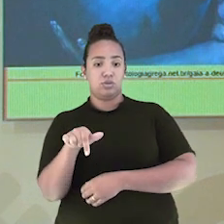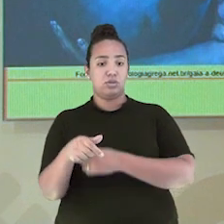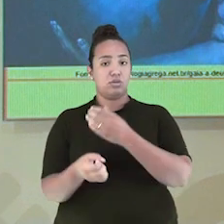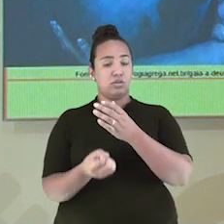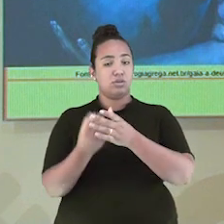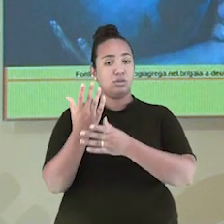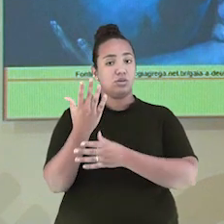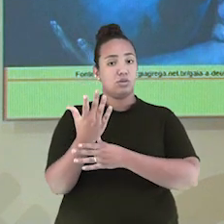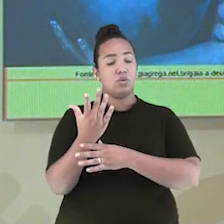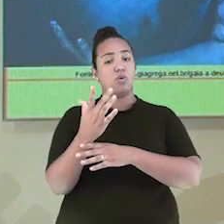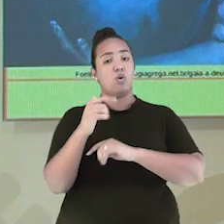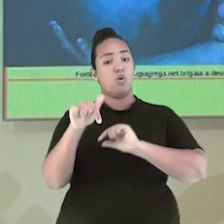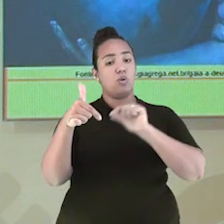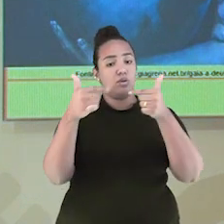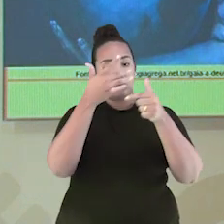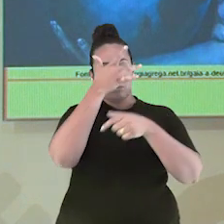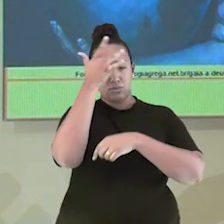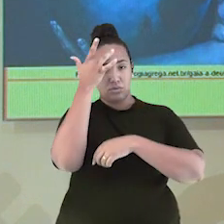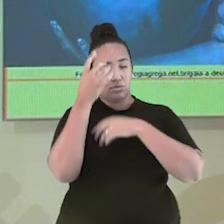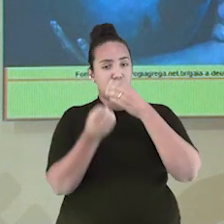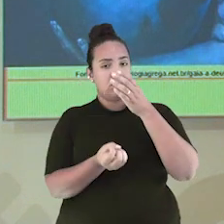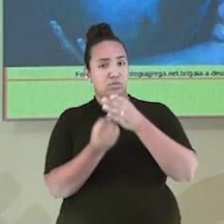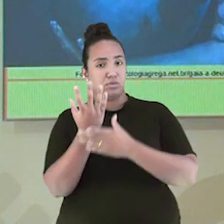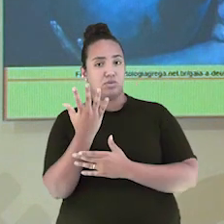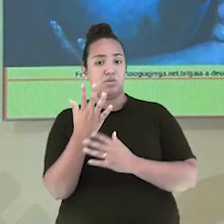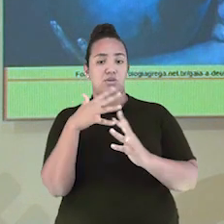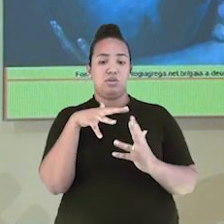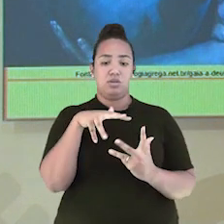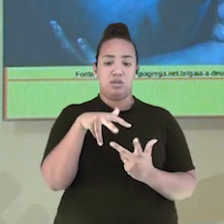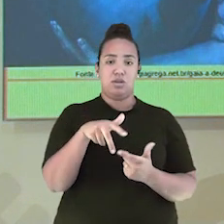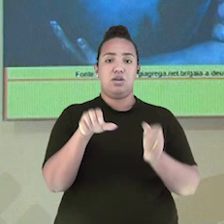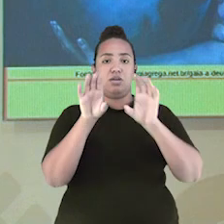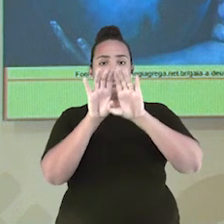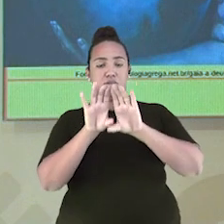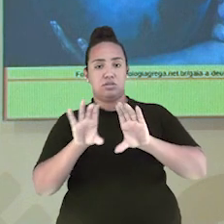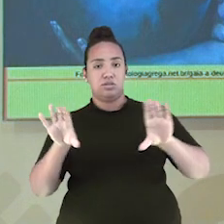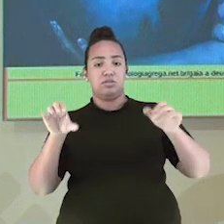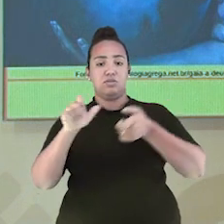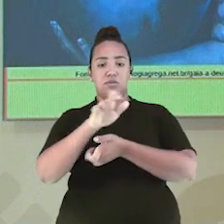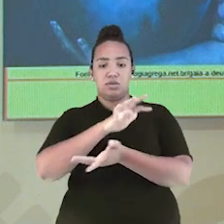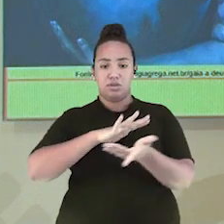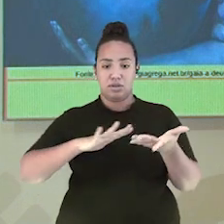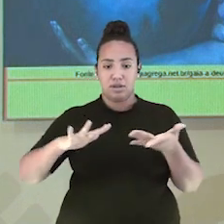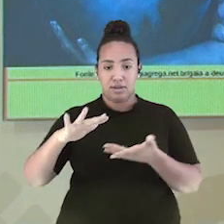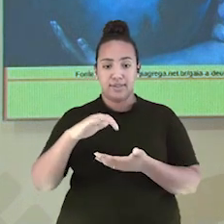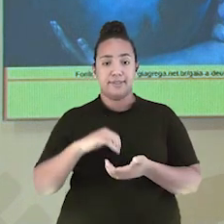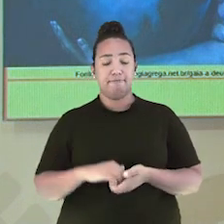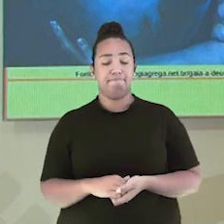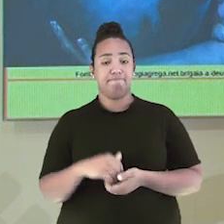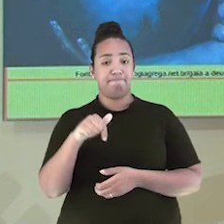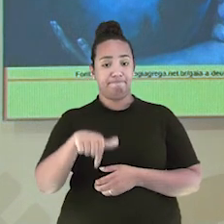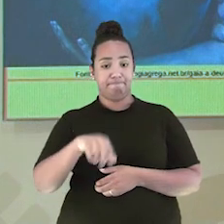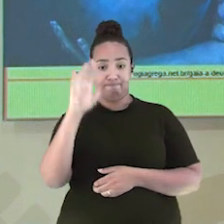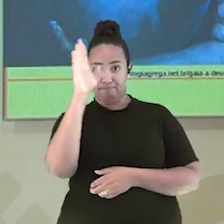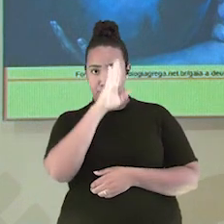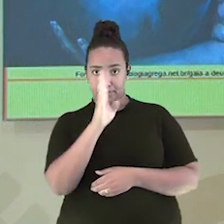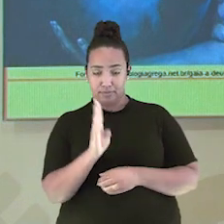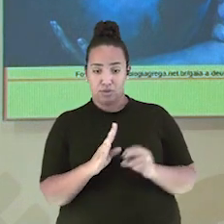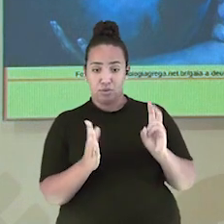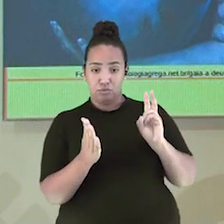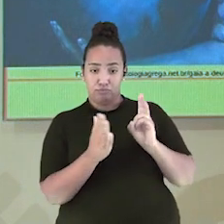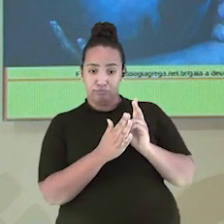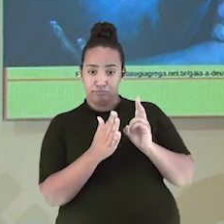seus descendentes, responsáveis pela criação dos ares, da terra e do céu. Aqui no Brasil, por exemplo,